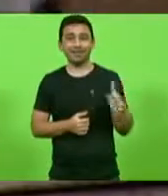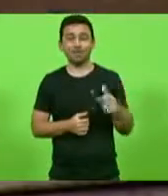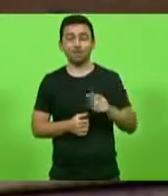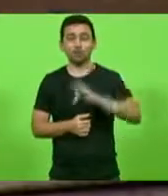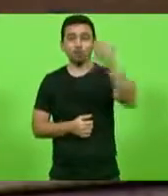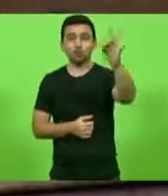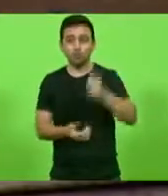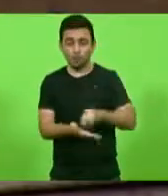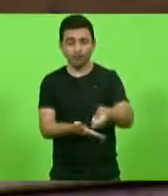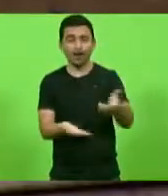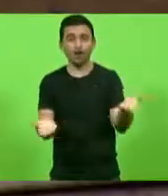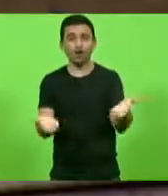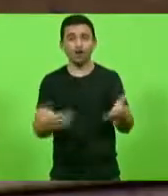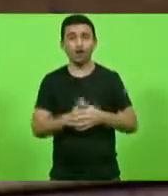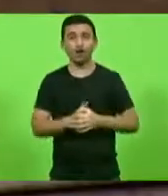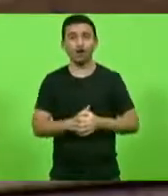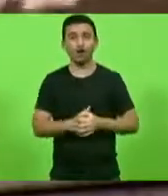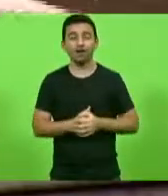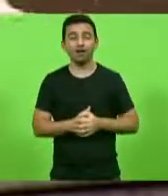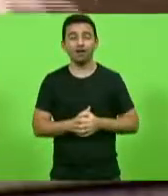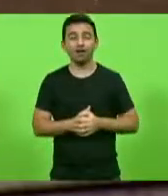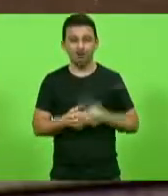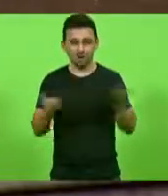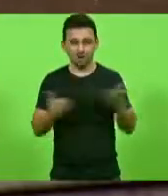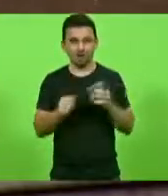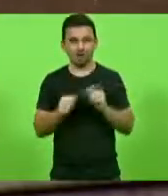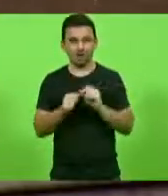já. O que nós estamos fazendo,